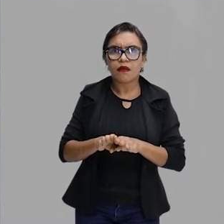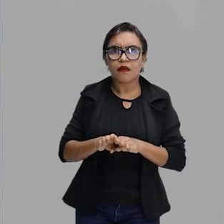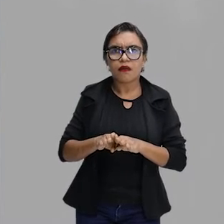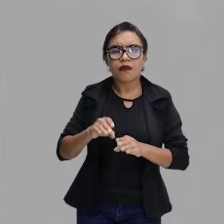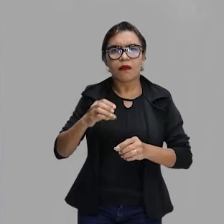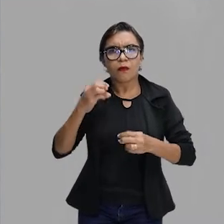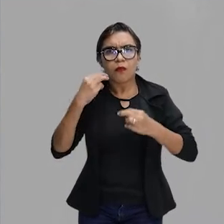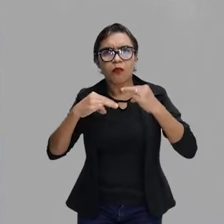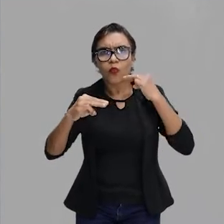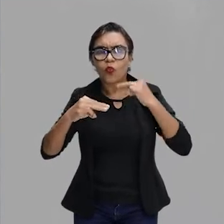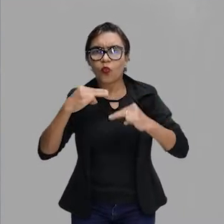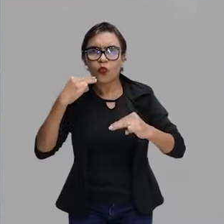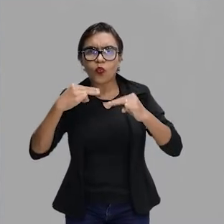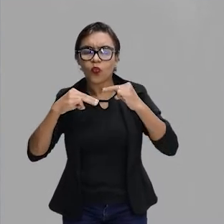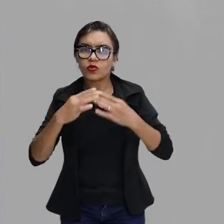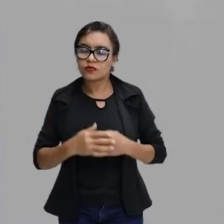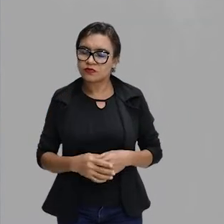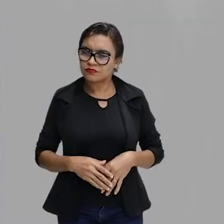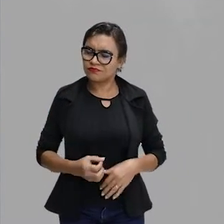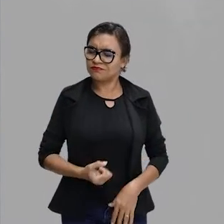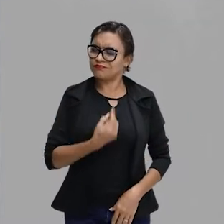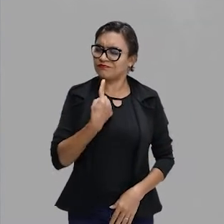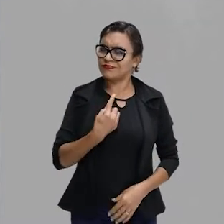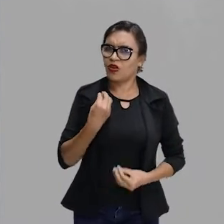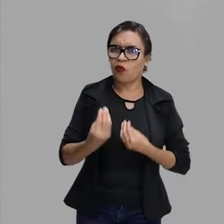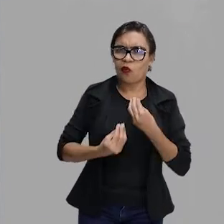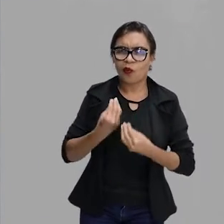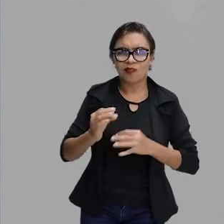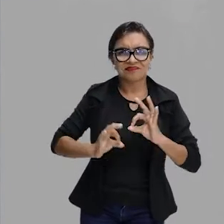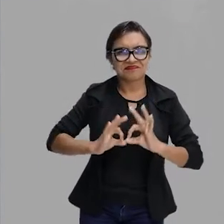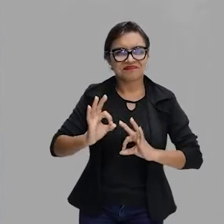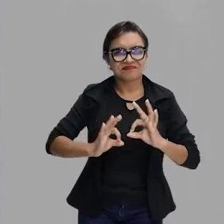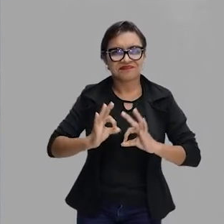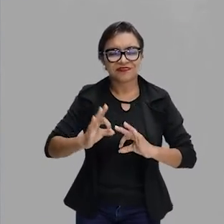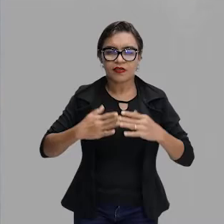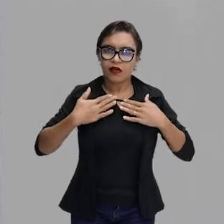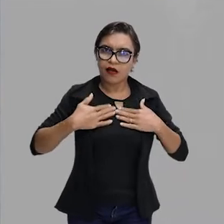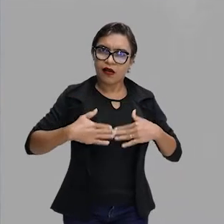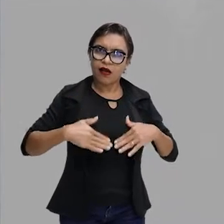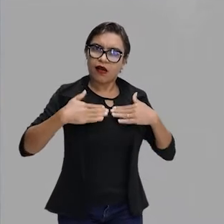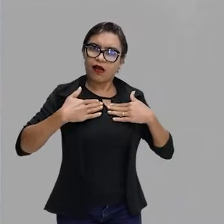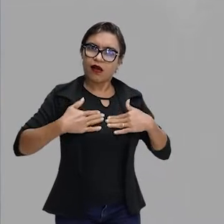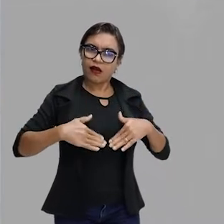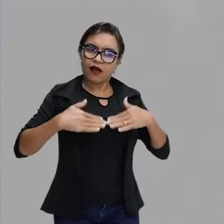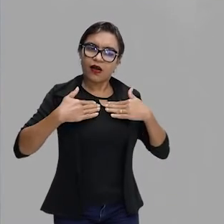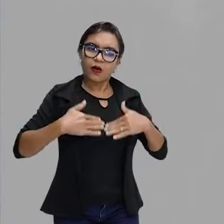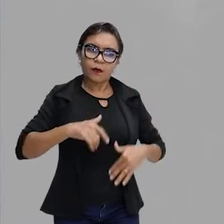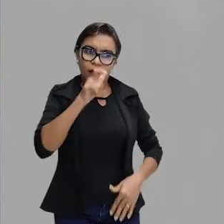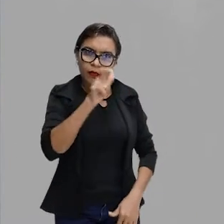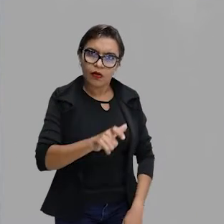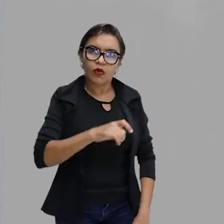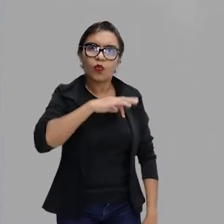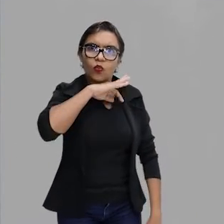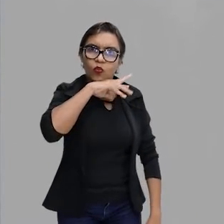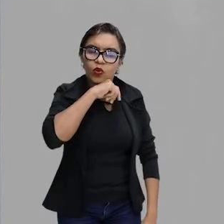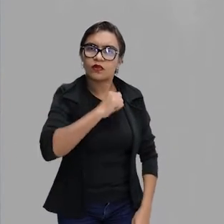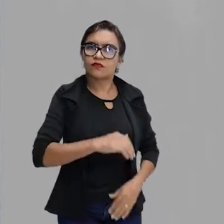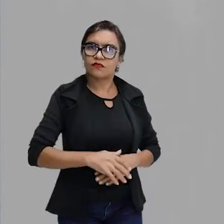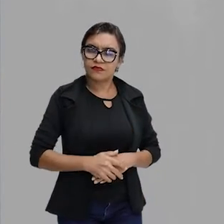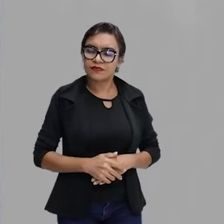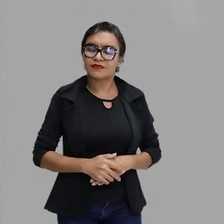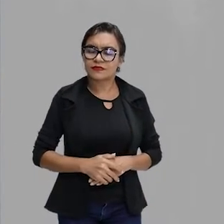casa. Pois é, gente, mas esses animais são controlados desse jeito para minimizar qualquer risco de estresse, porque qualquer possibilidade